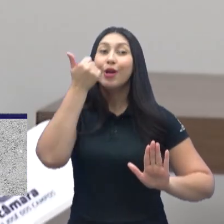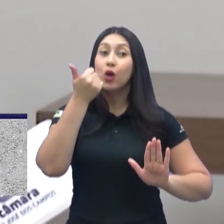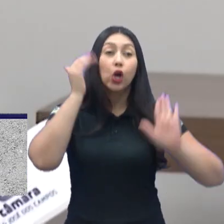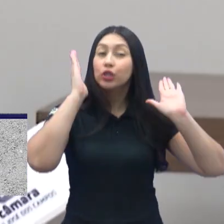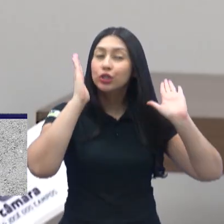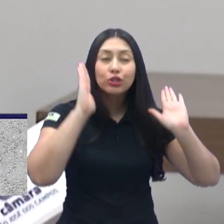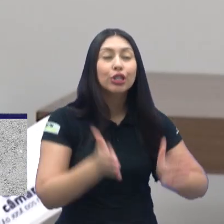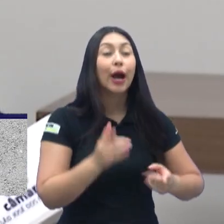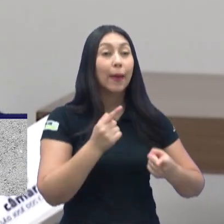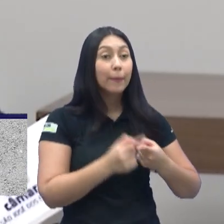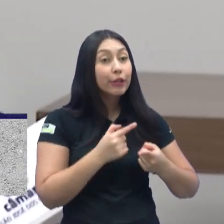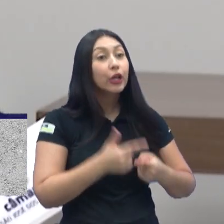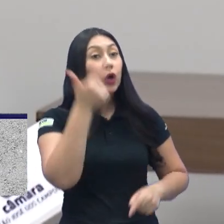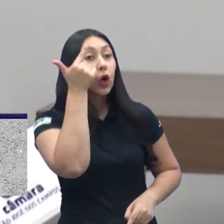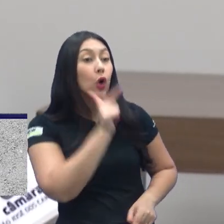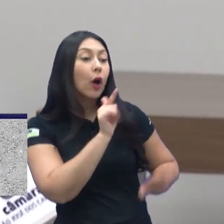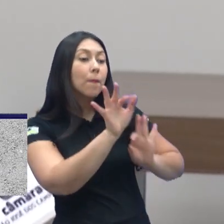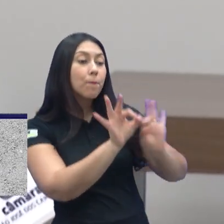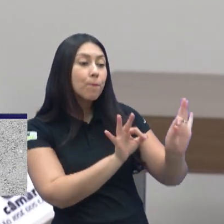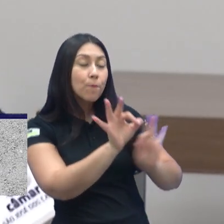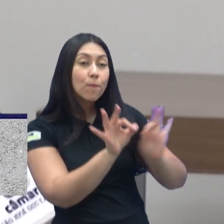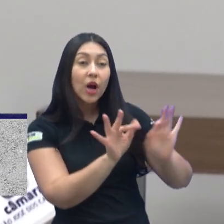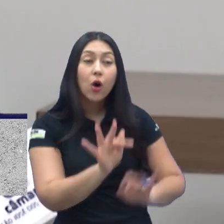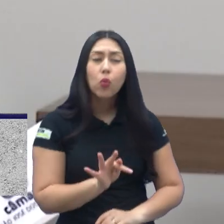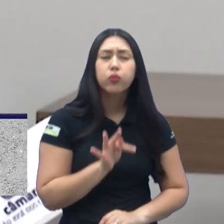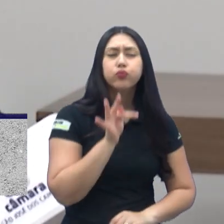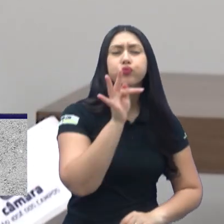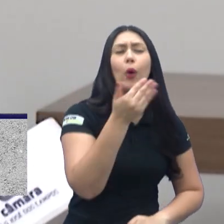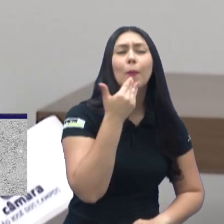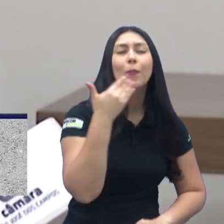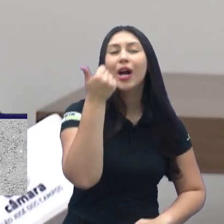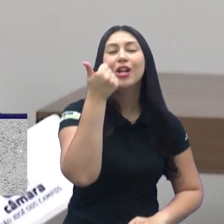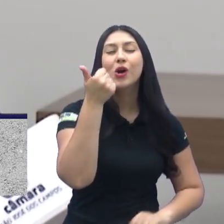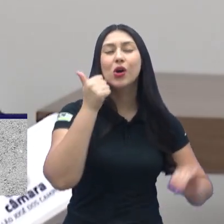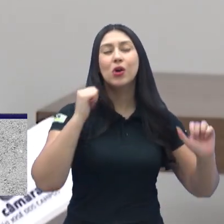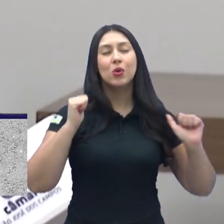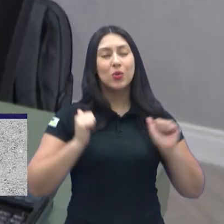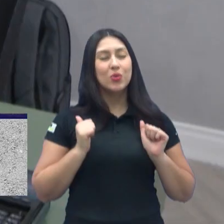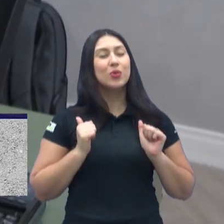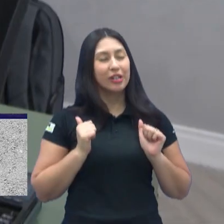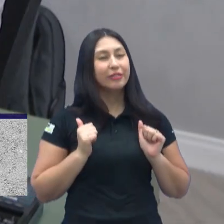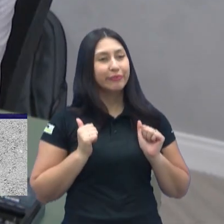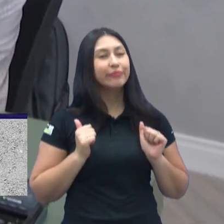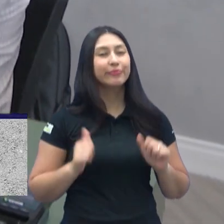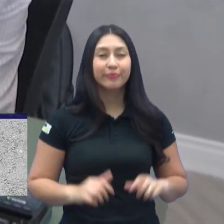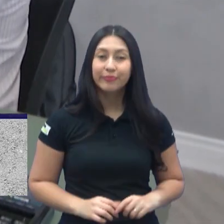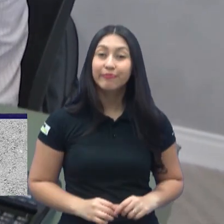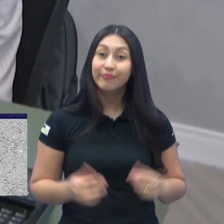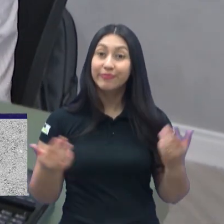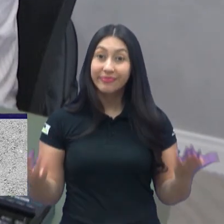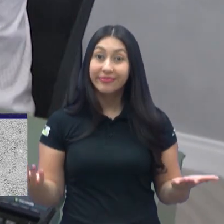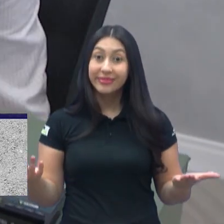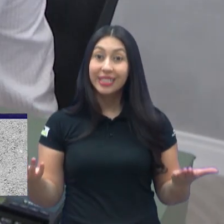mais a gente consegue usufruir e desfrutar daquilo que a gente planejou para o nosso futuro. É isso aí. Então,